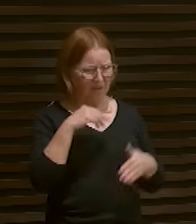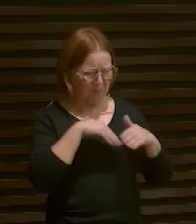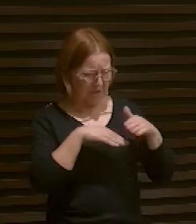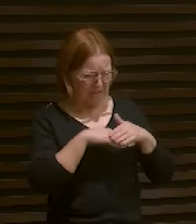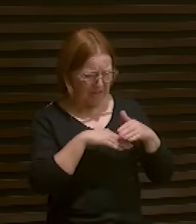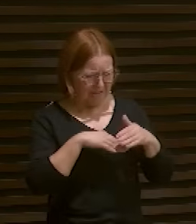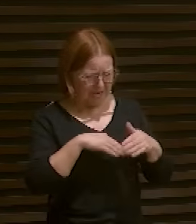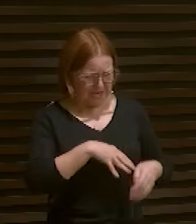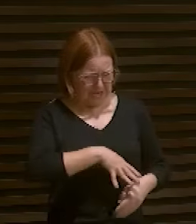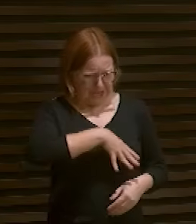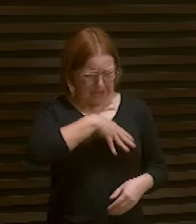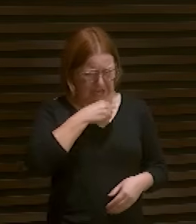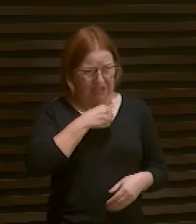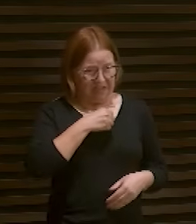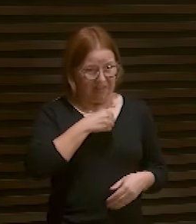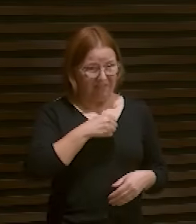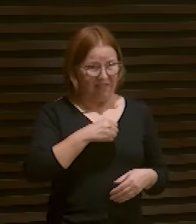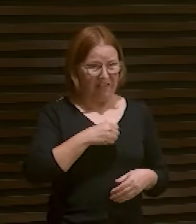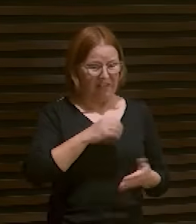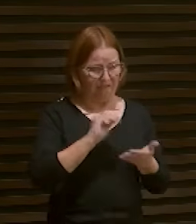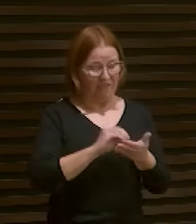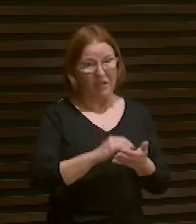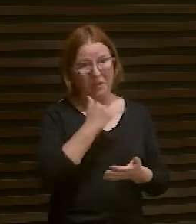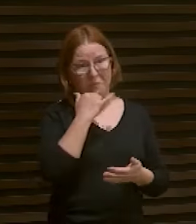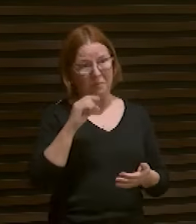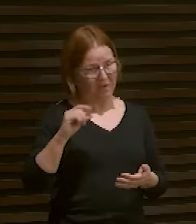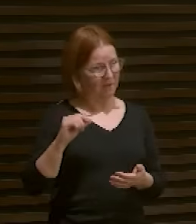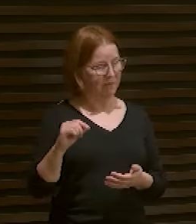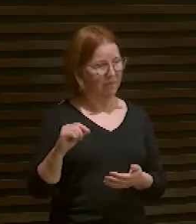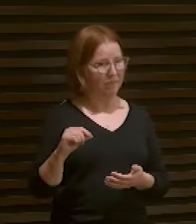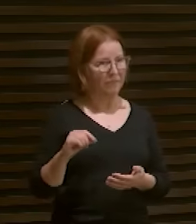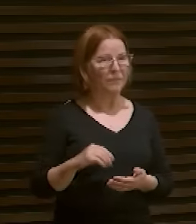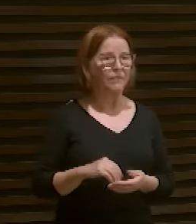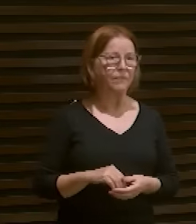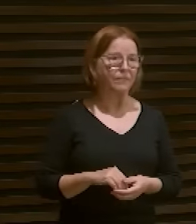ressentimentos, raiva, falta de perdão na minha vida.